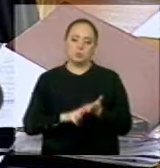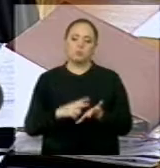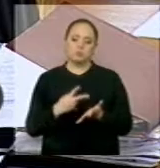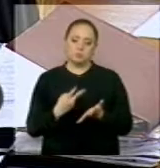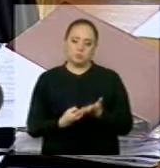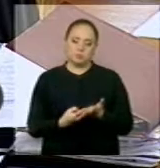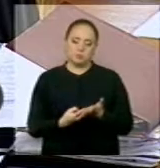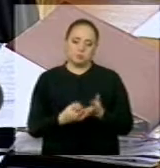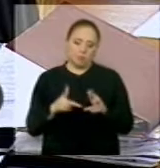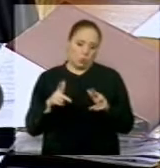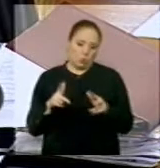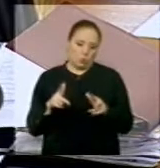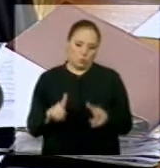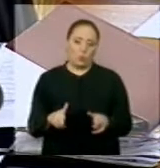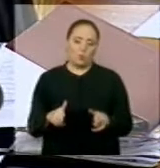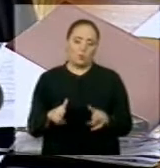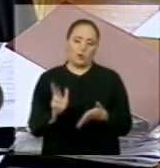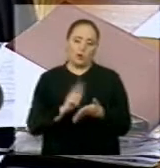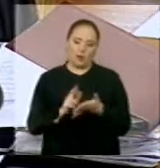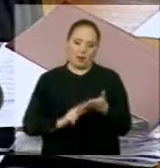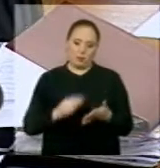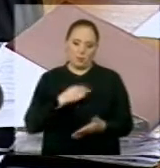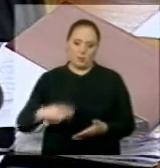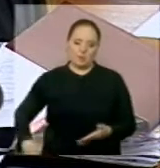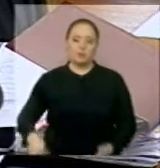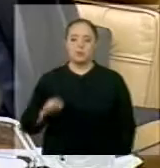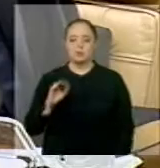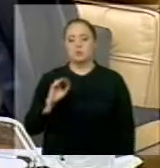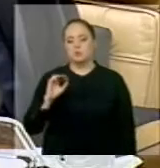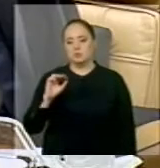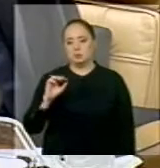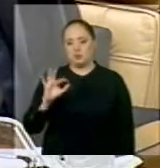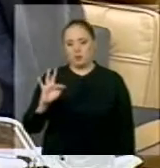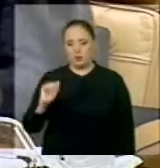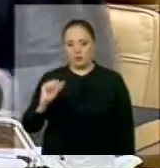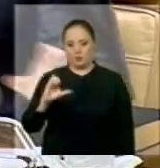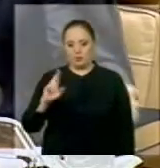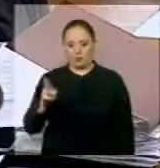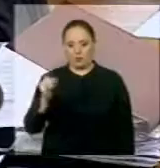conforme dada pelo ministro relator, por Sua Excelência, o ministro Edson Fachin.